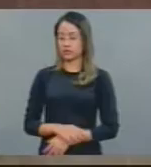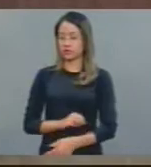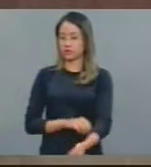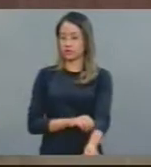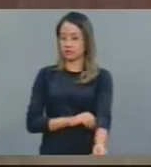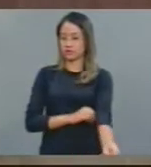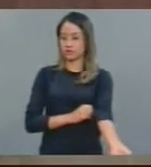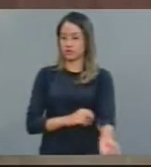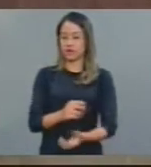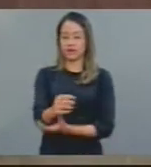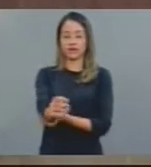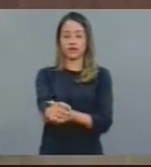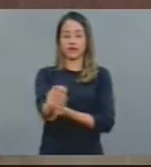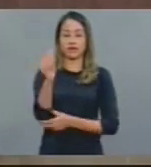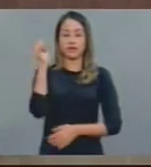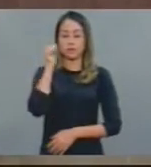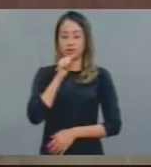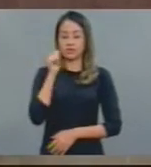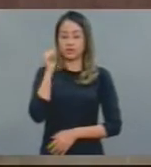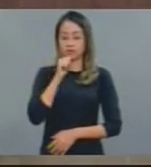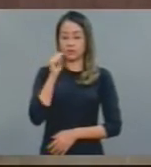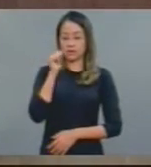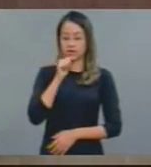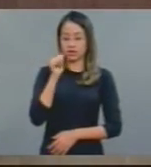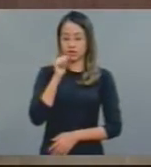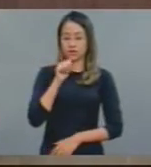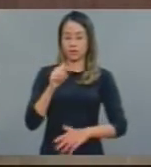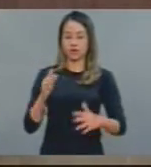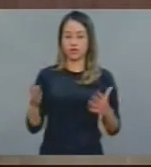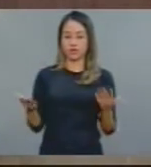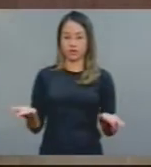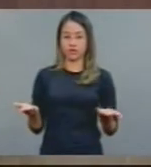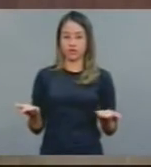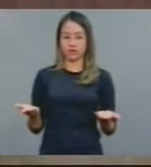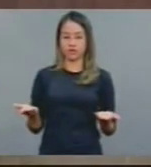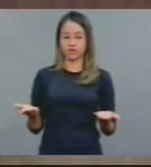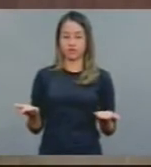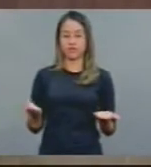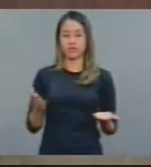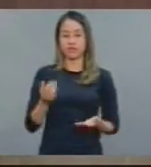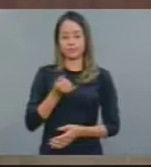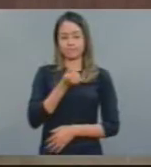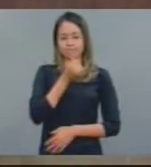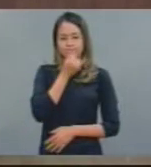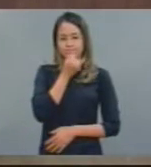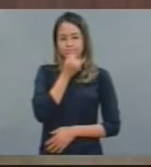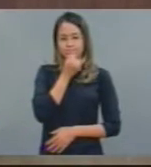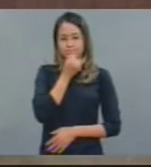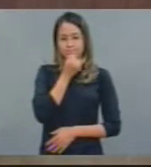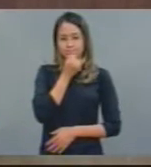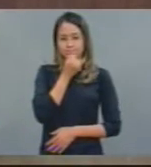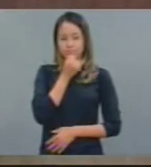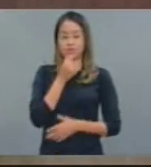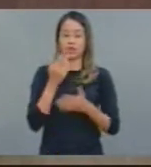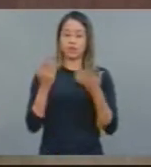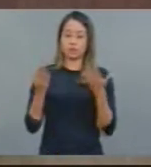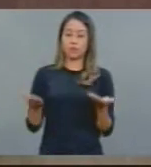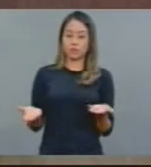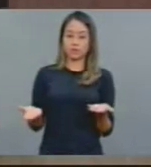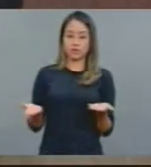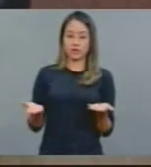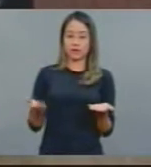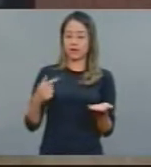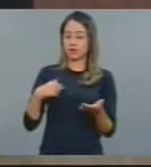veja, uma mulher com 30 anos, por exemplo, que lamentavelmente se torne viúva,